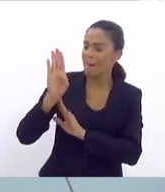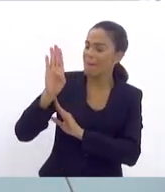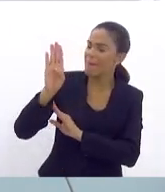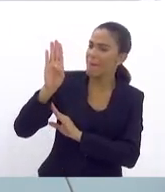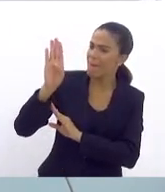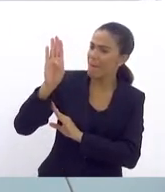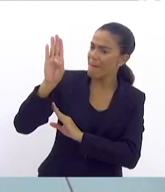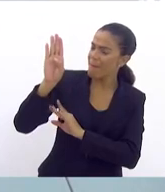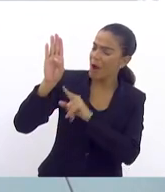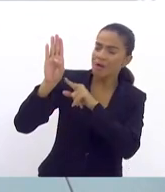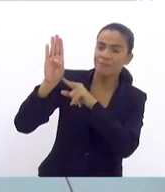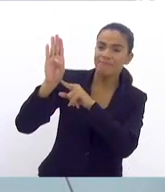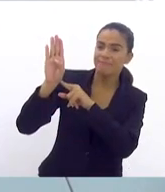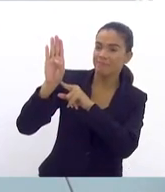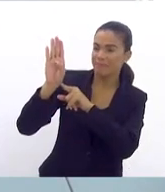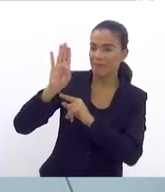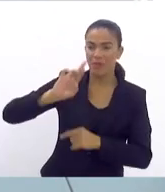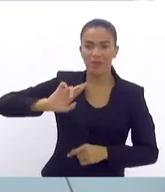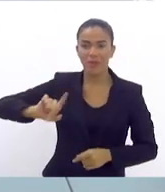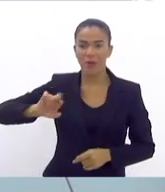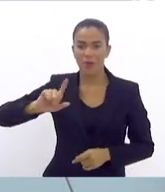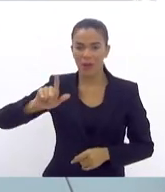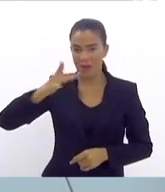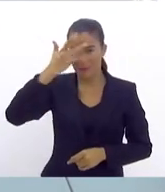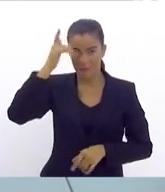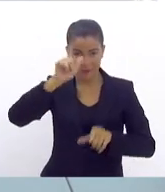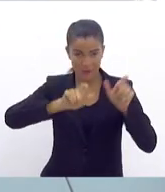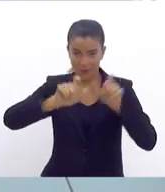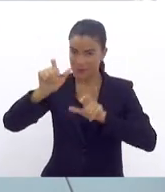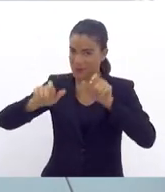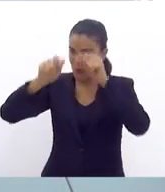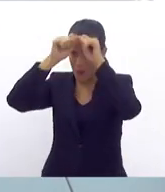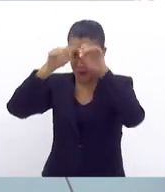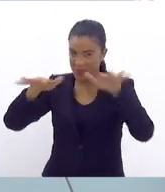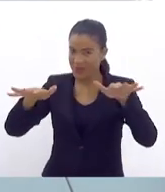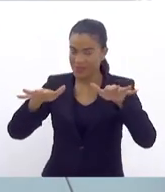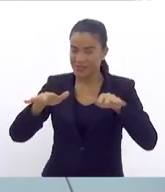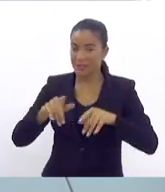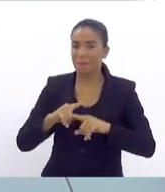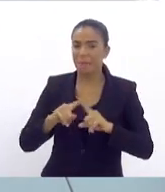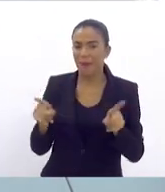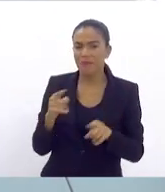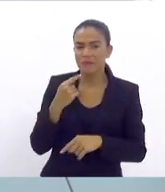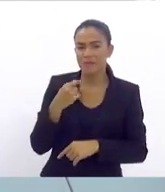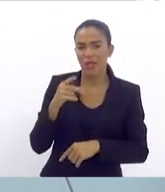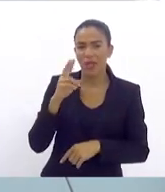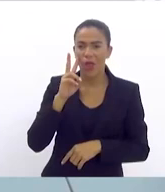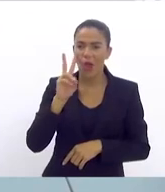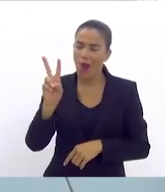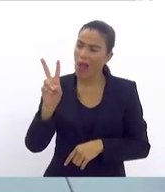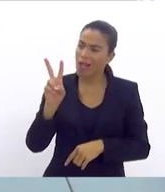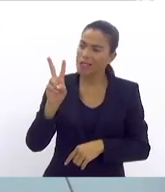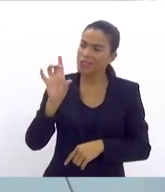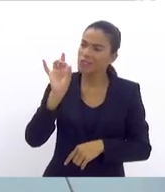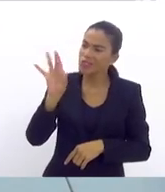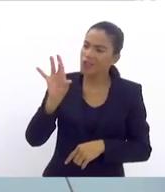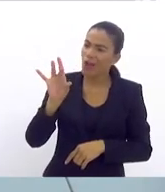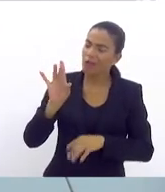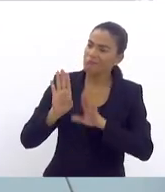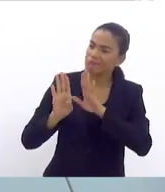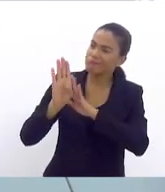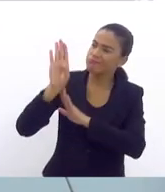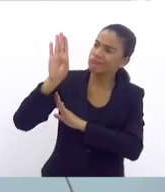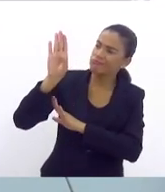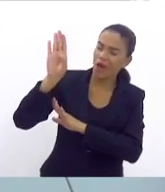maior frequência não são das pessoas autistas. Mas se você ficar só com a moda, o resto